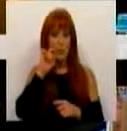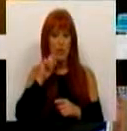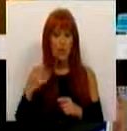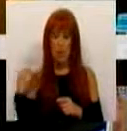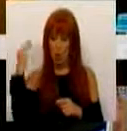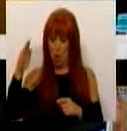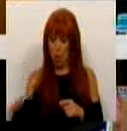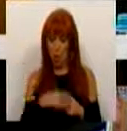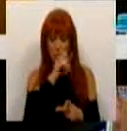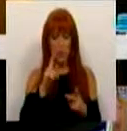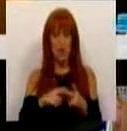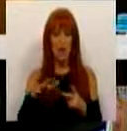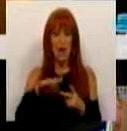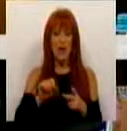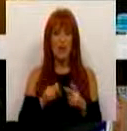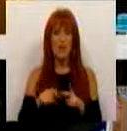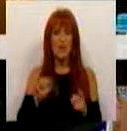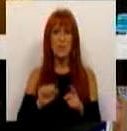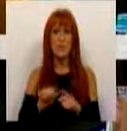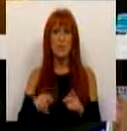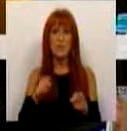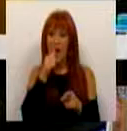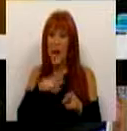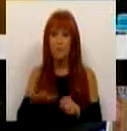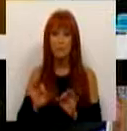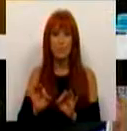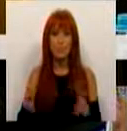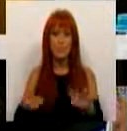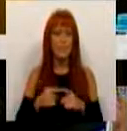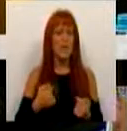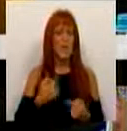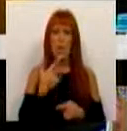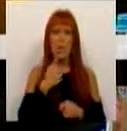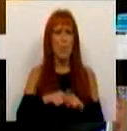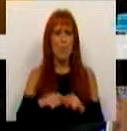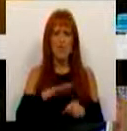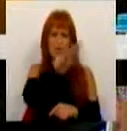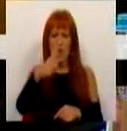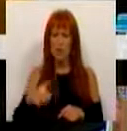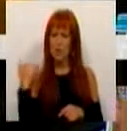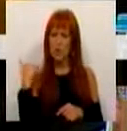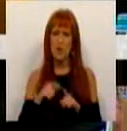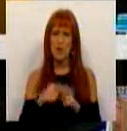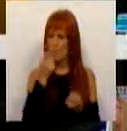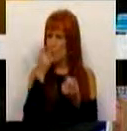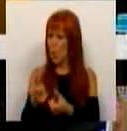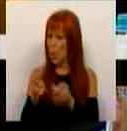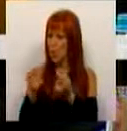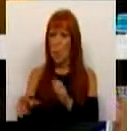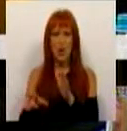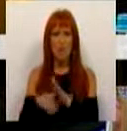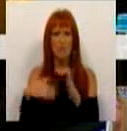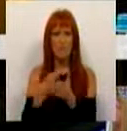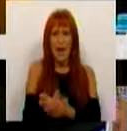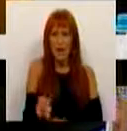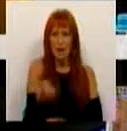do litoral, 2, das áreas de recarga de aquíferos. Não podem as dunas costeiras ter a exiguidade que a lei lhes